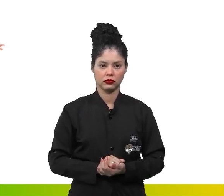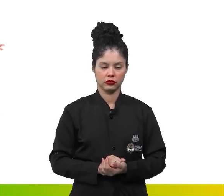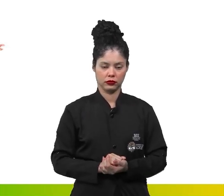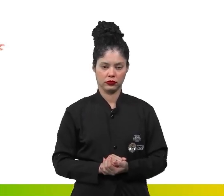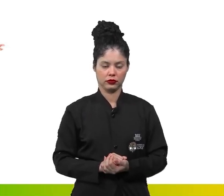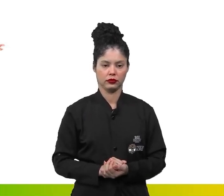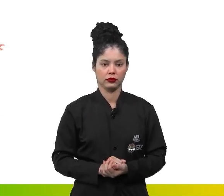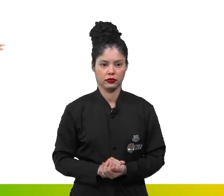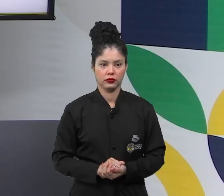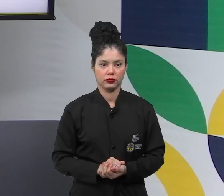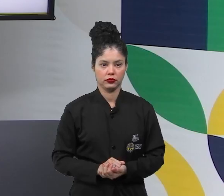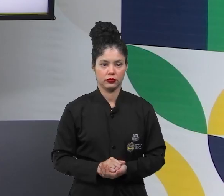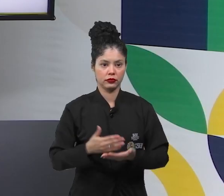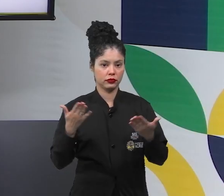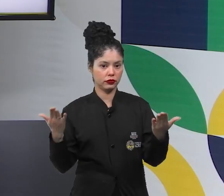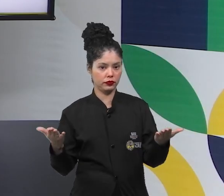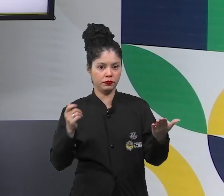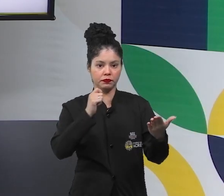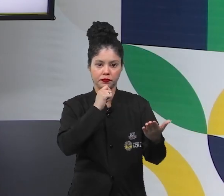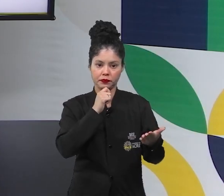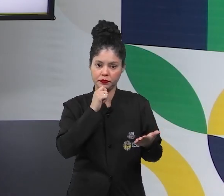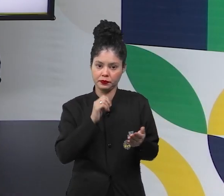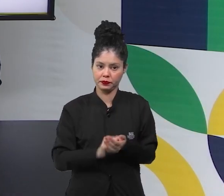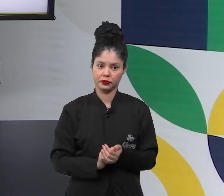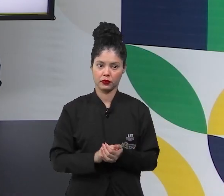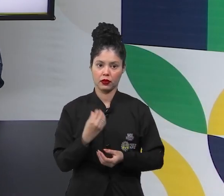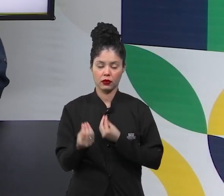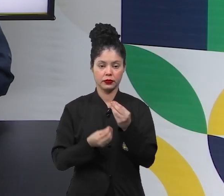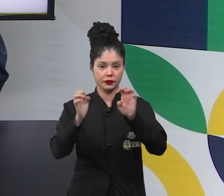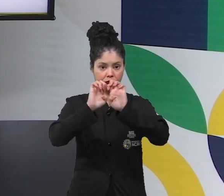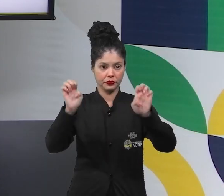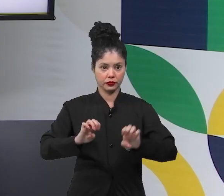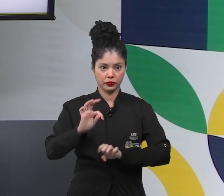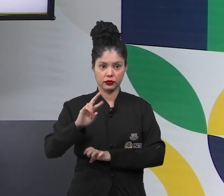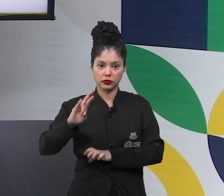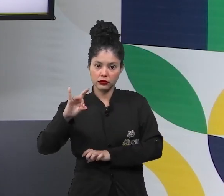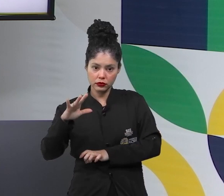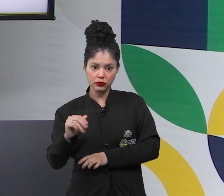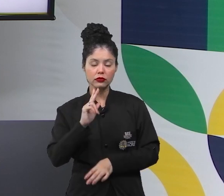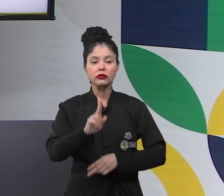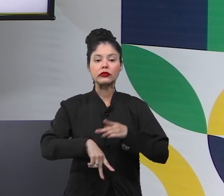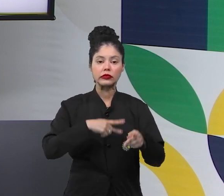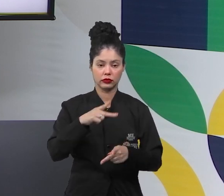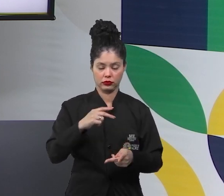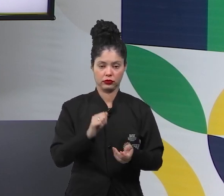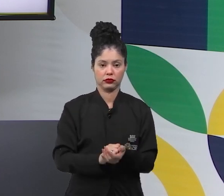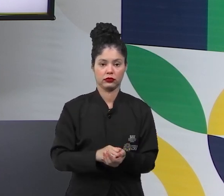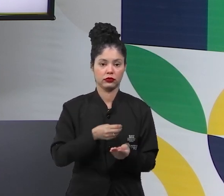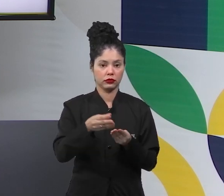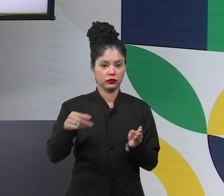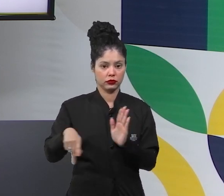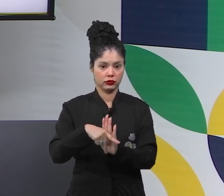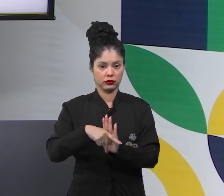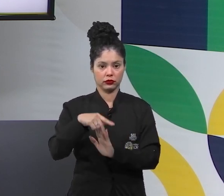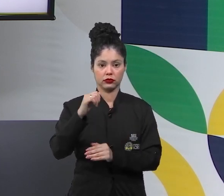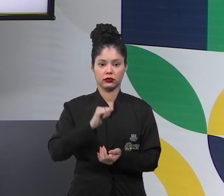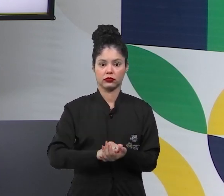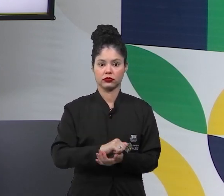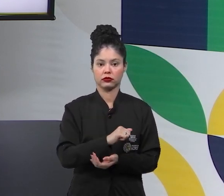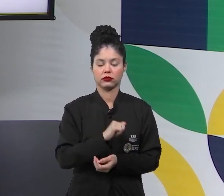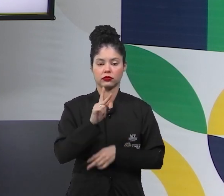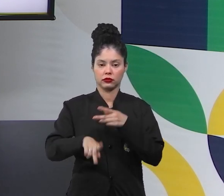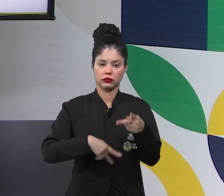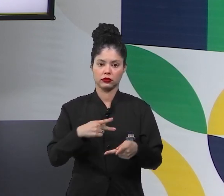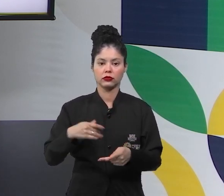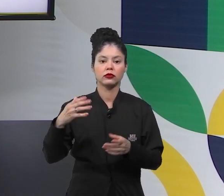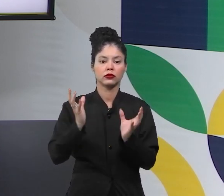países desenvolvidos. Então, estrutura etária da população é justamente a distribuição da população através de